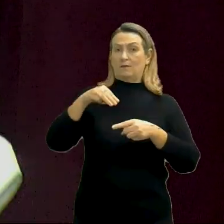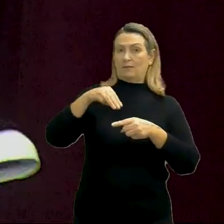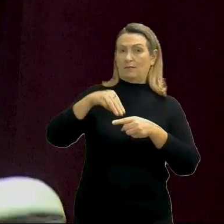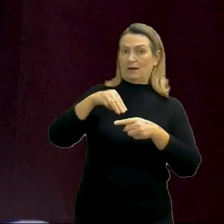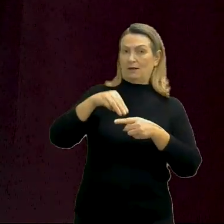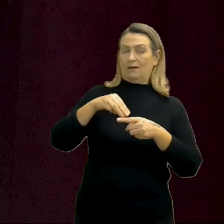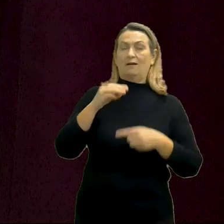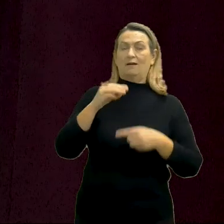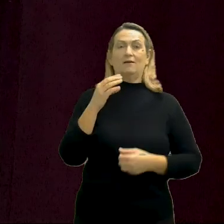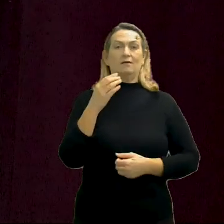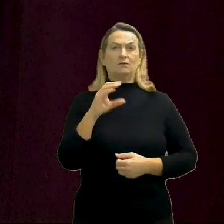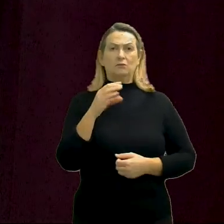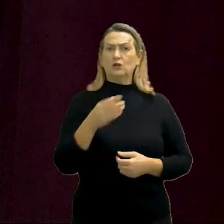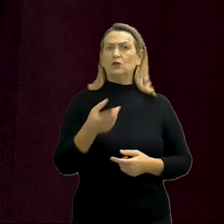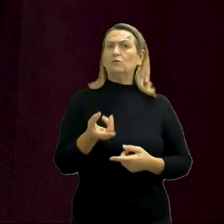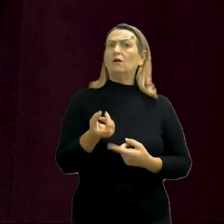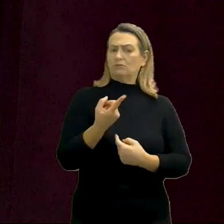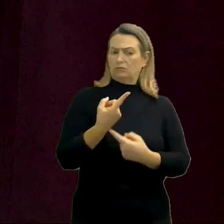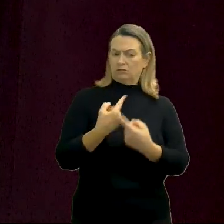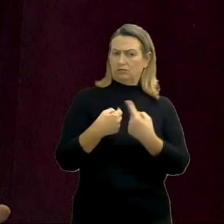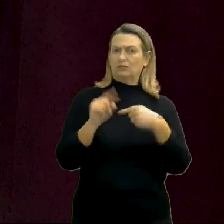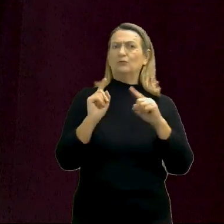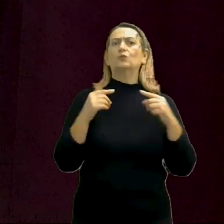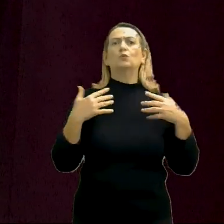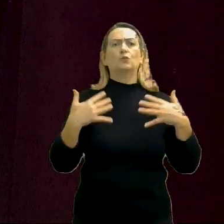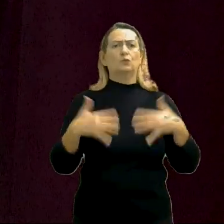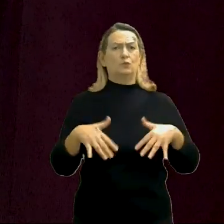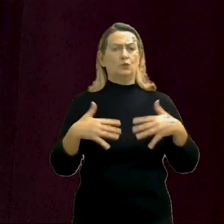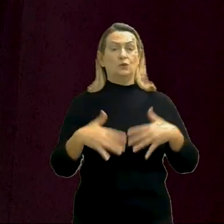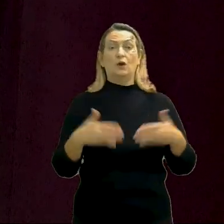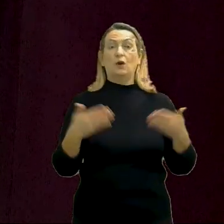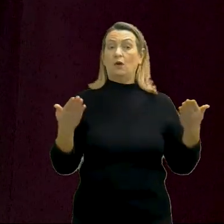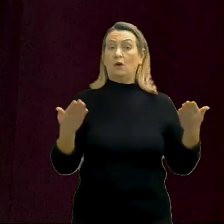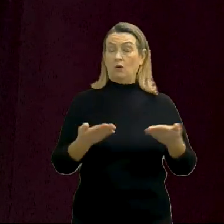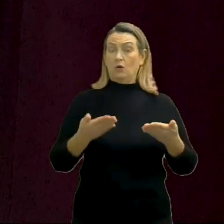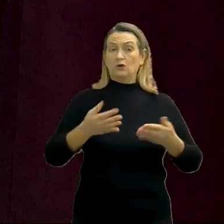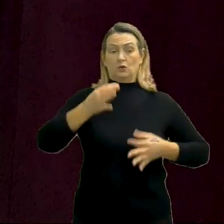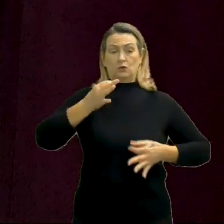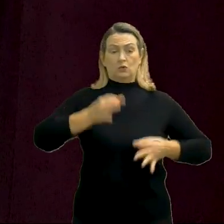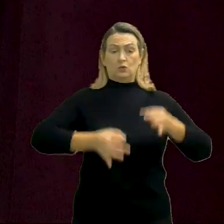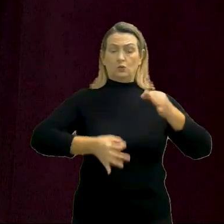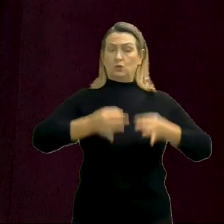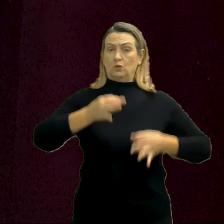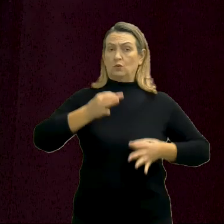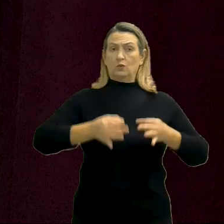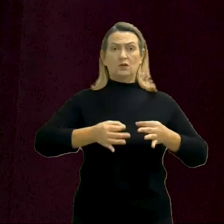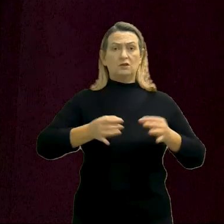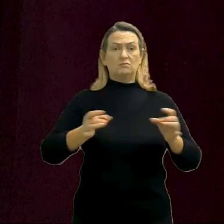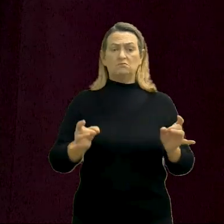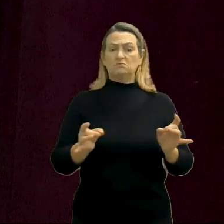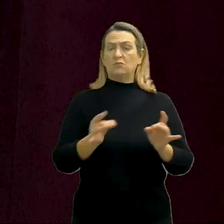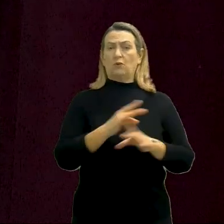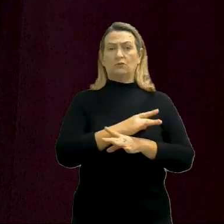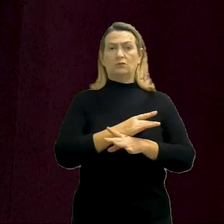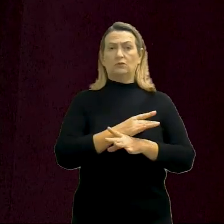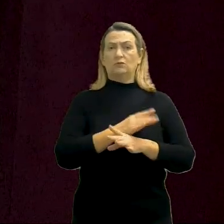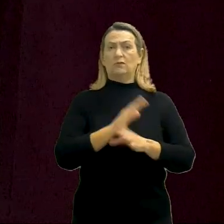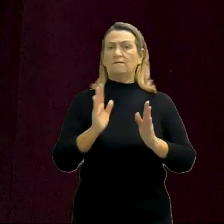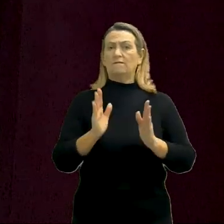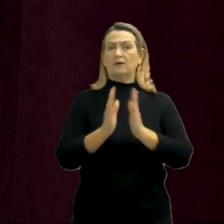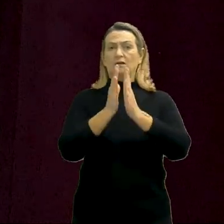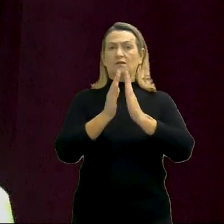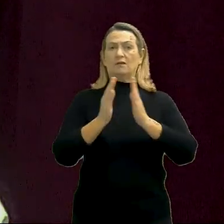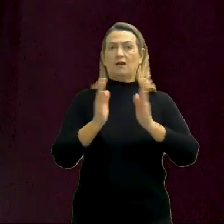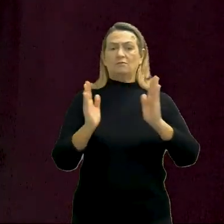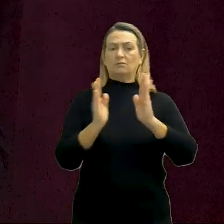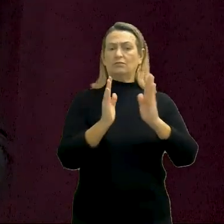sucesso realmente o como você disse os juízes hoje estão capacitados o para essa eleição Municipal de 2024